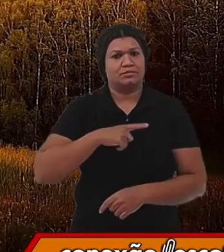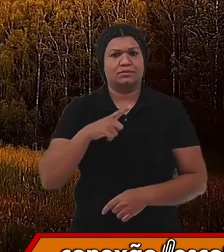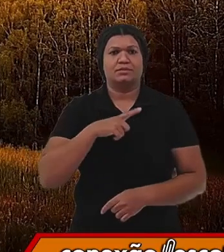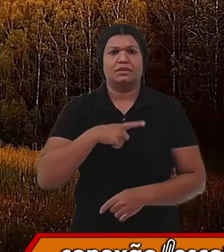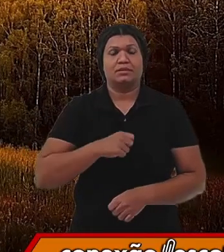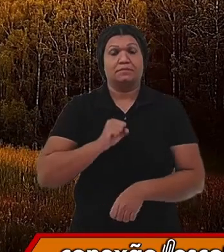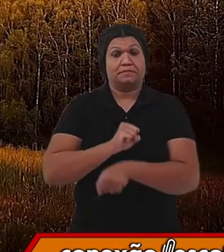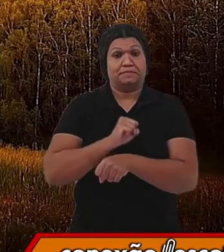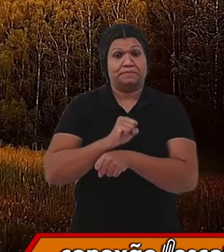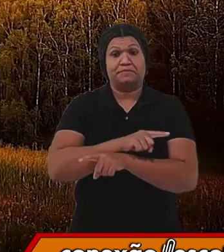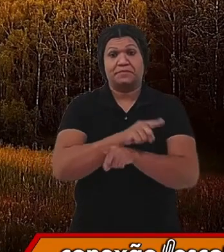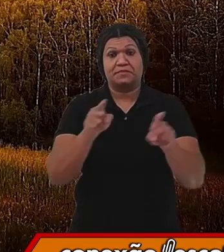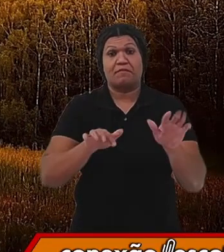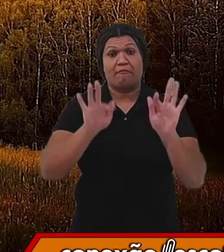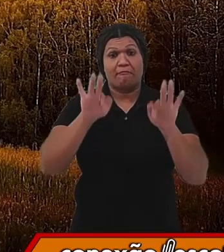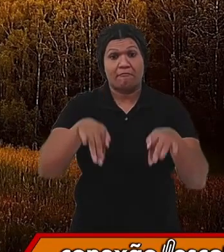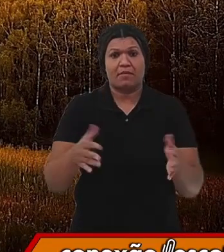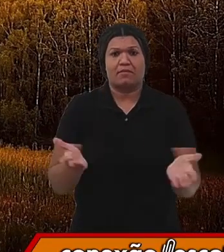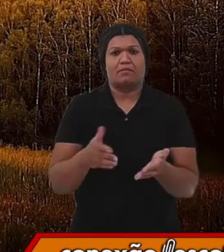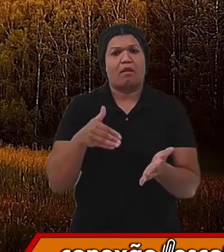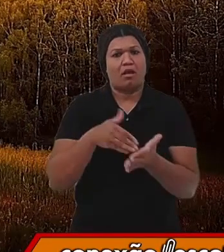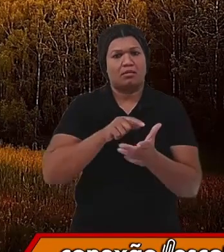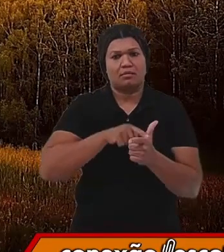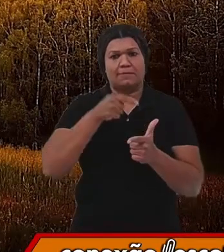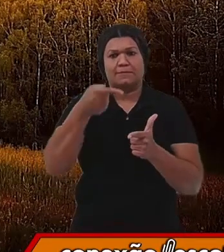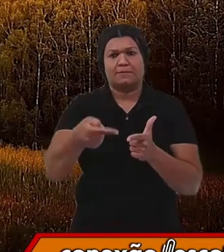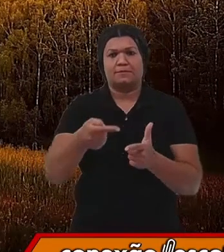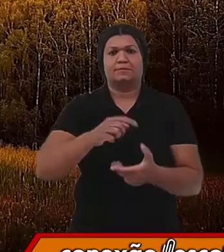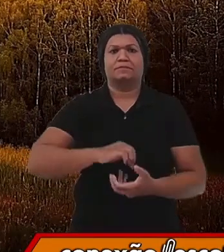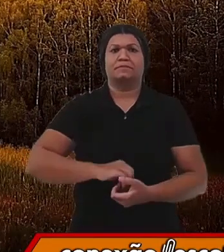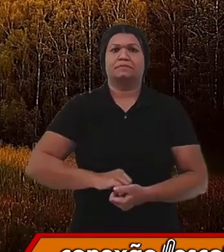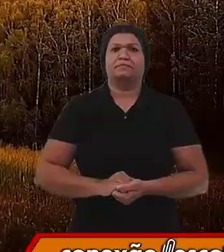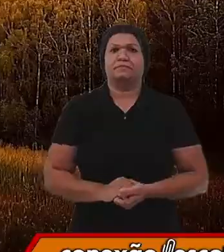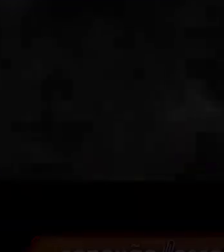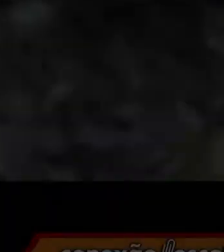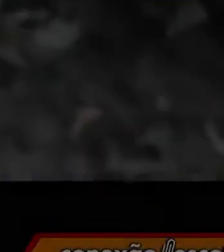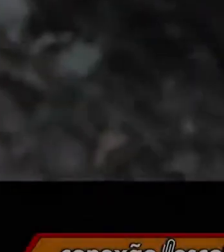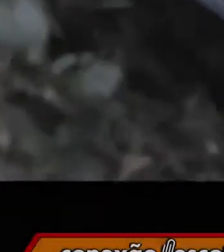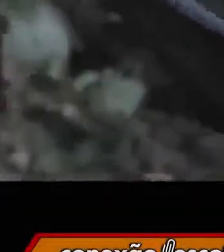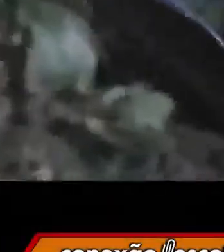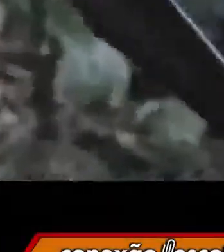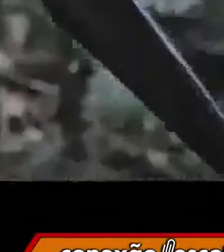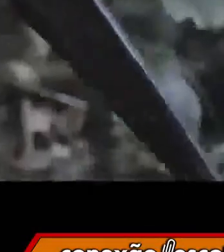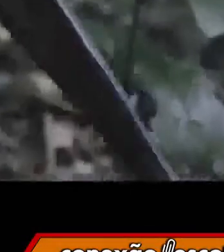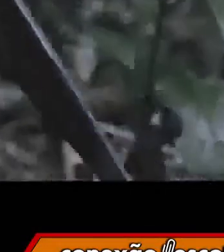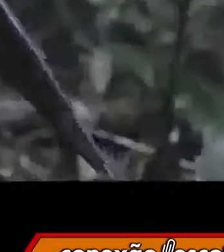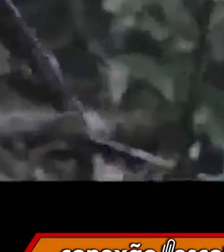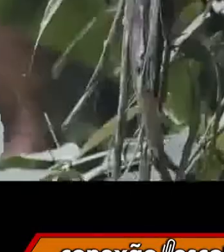Aguardo vocês, nós encerramos por aqui. Até a próxima!